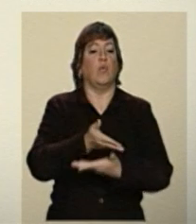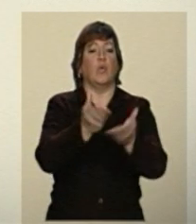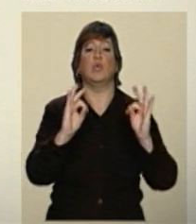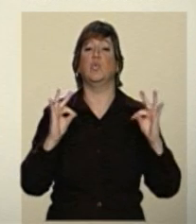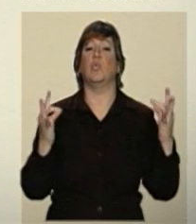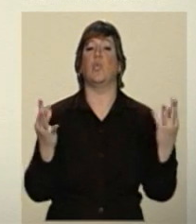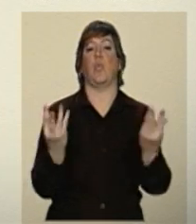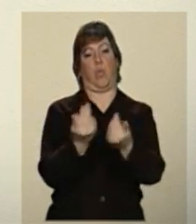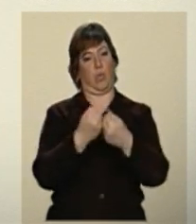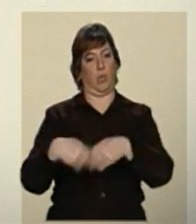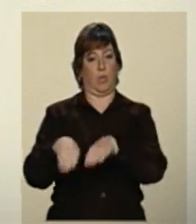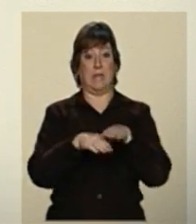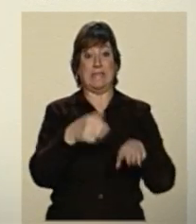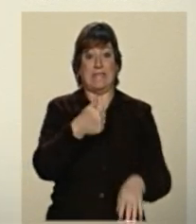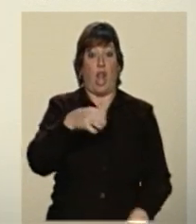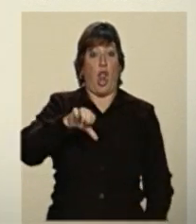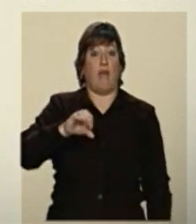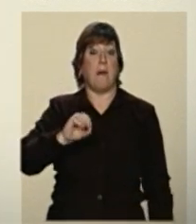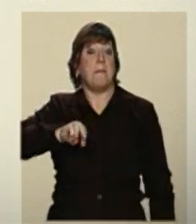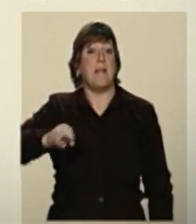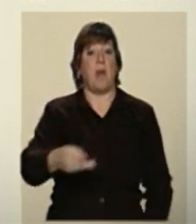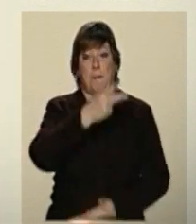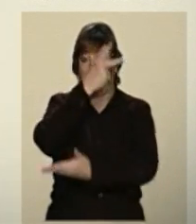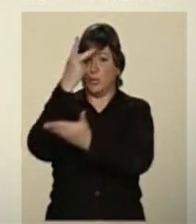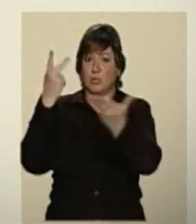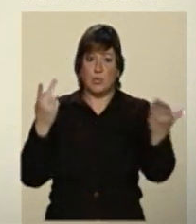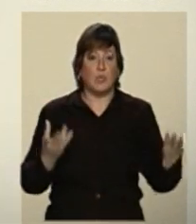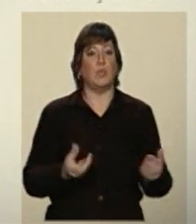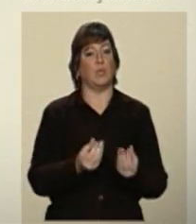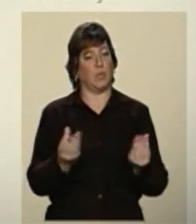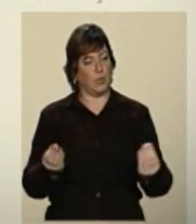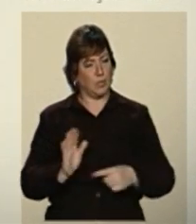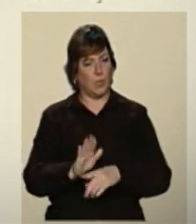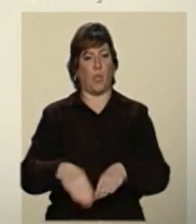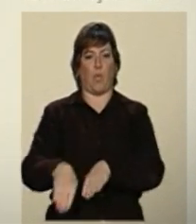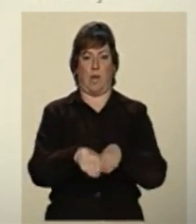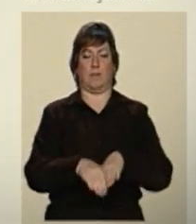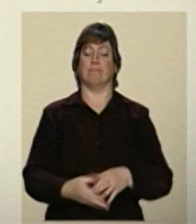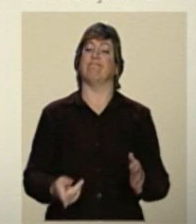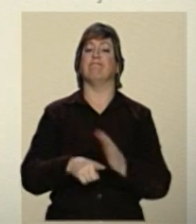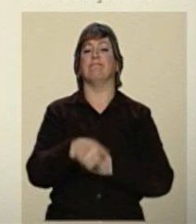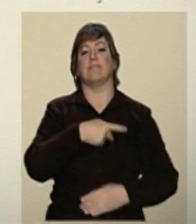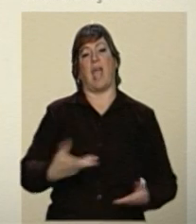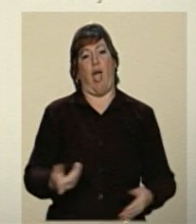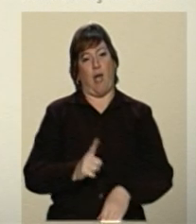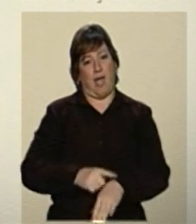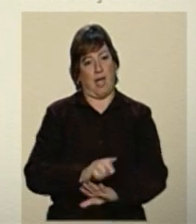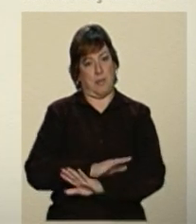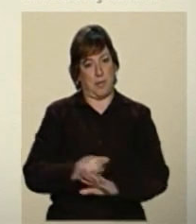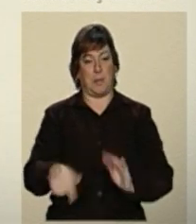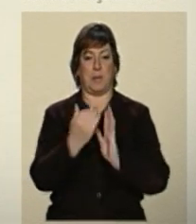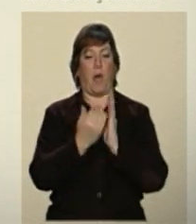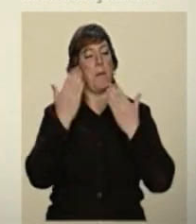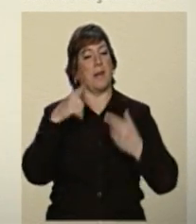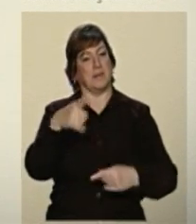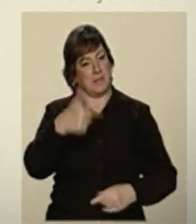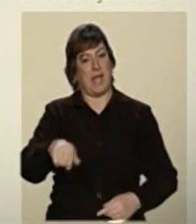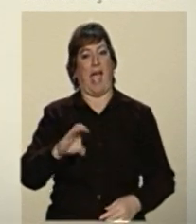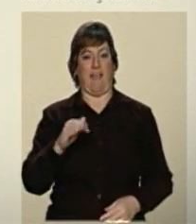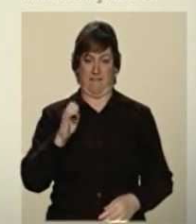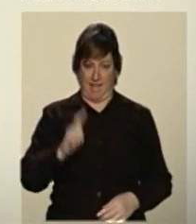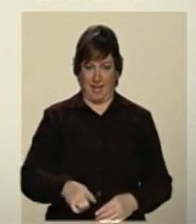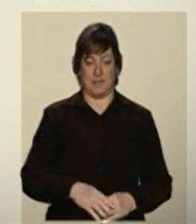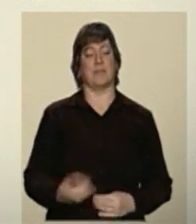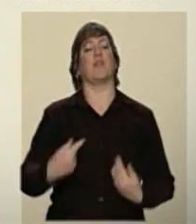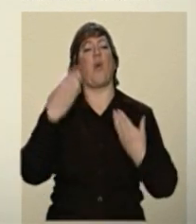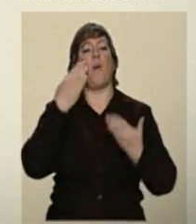todos os 190 milhões de brasileiros e de brasileiras presidenta infelizmente O Nosso Tempo Hoje acabou obrigado por mais esse